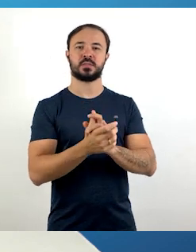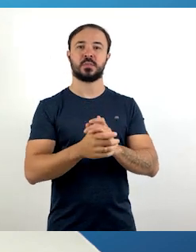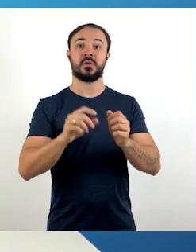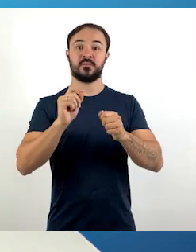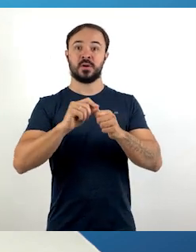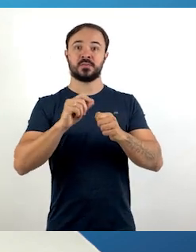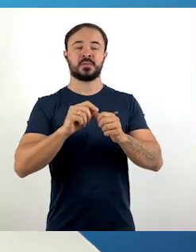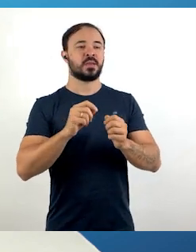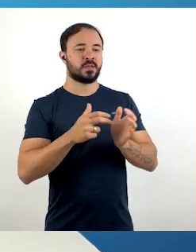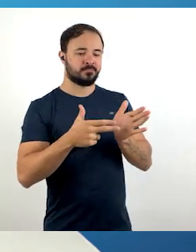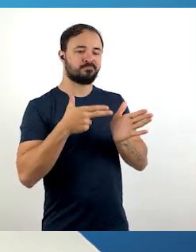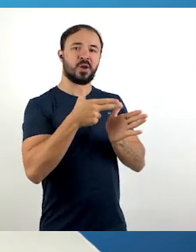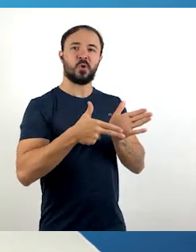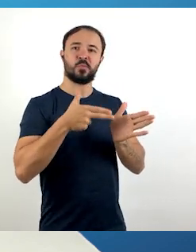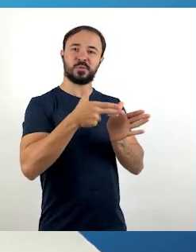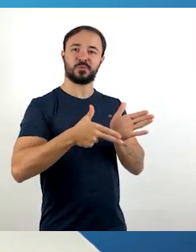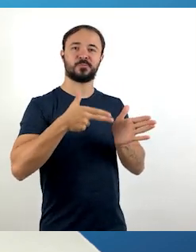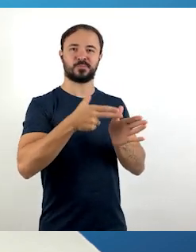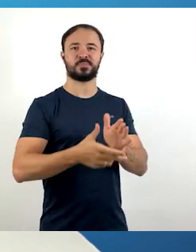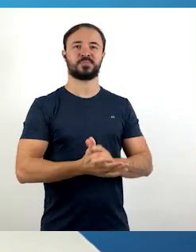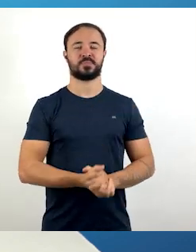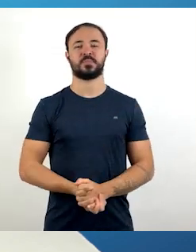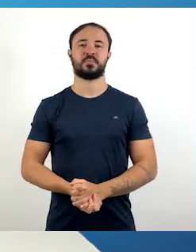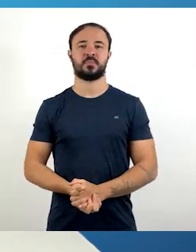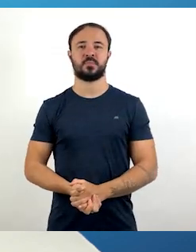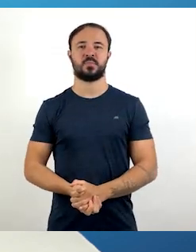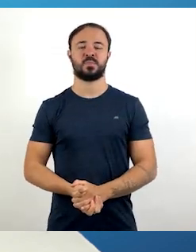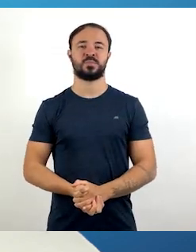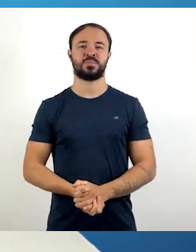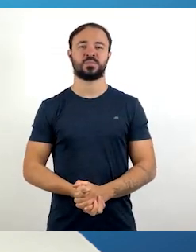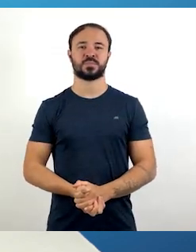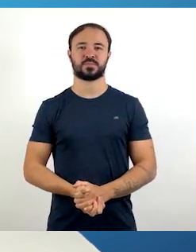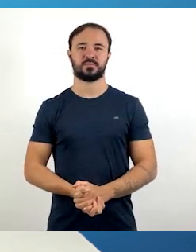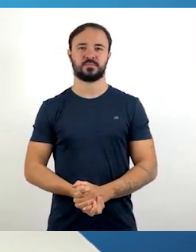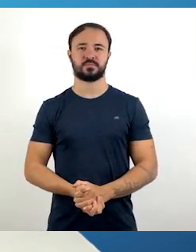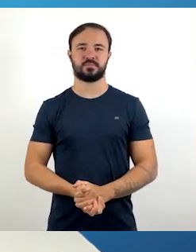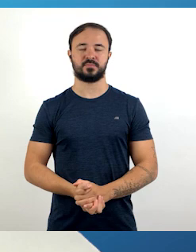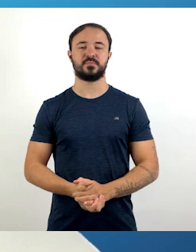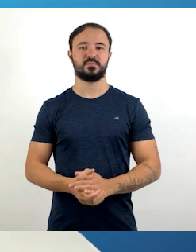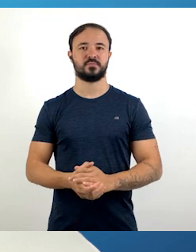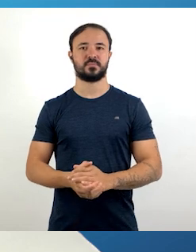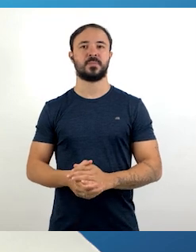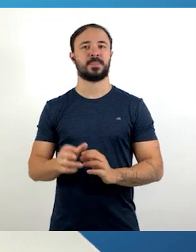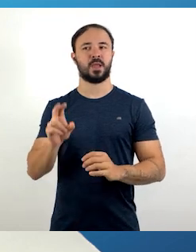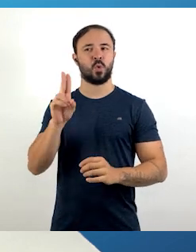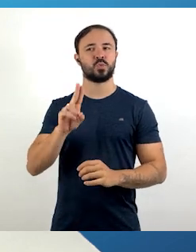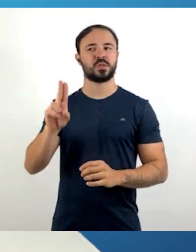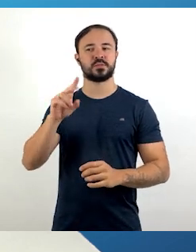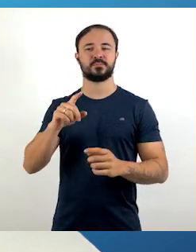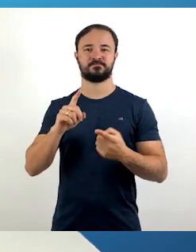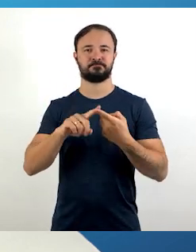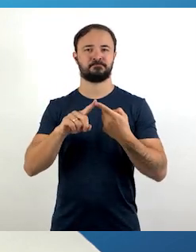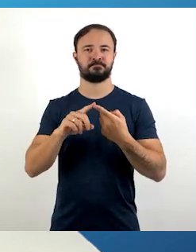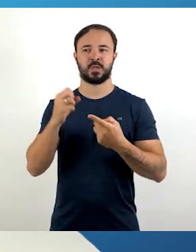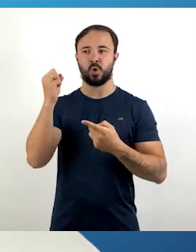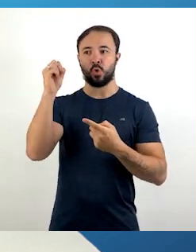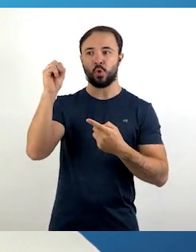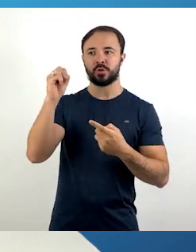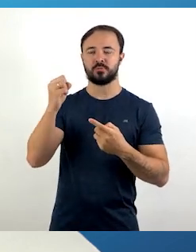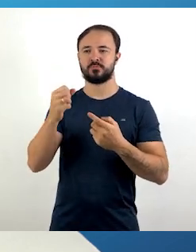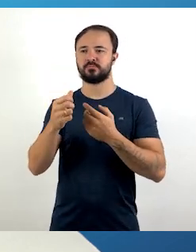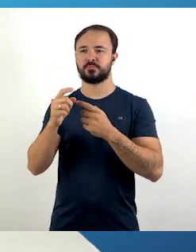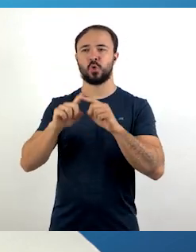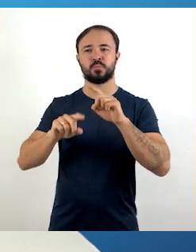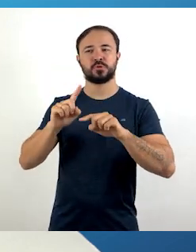vapor, a locomotiva. Peças essas como engrenagens, nós vamos utilizar aqui 8 engrenagens para